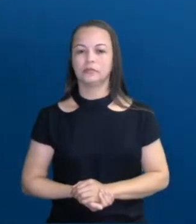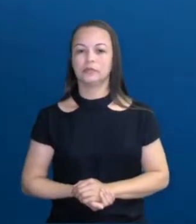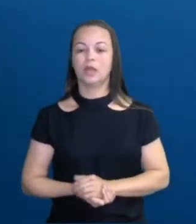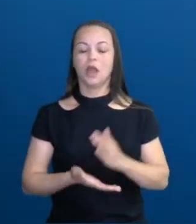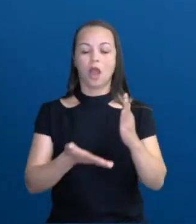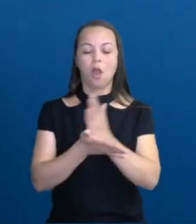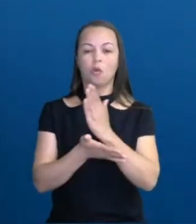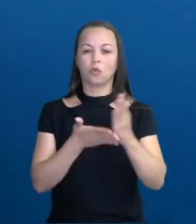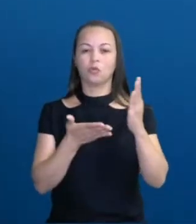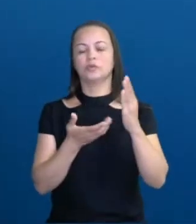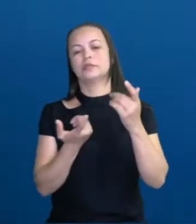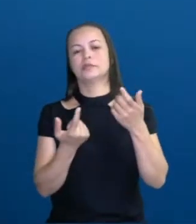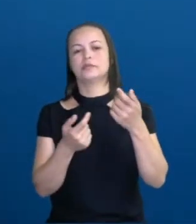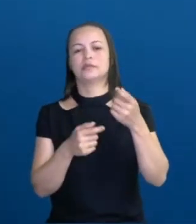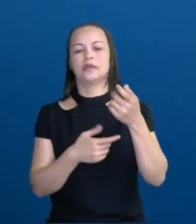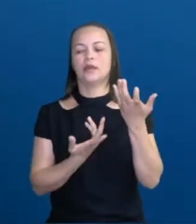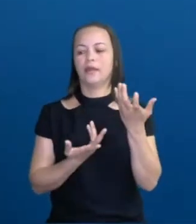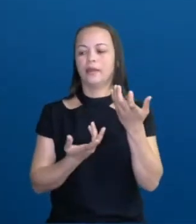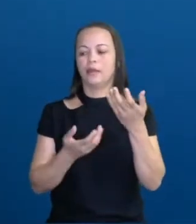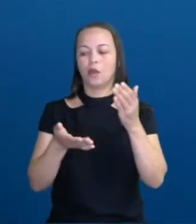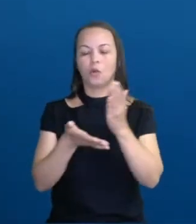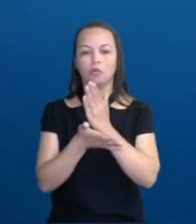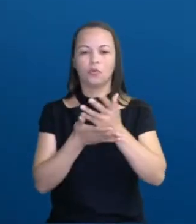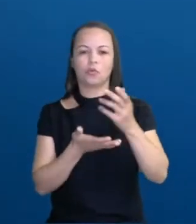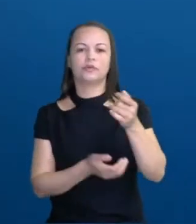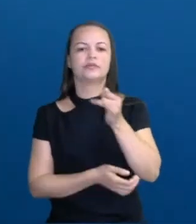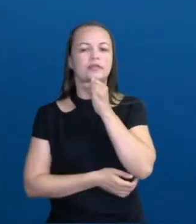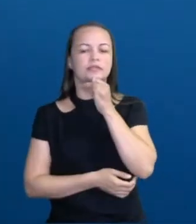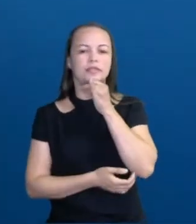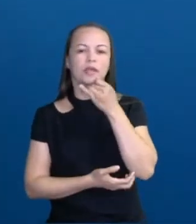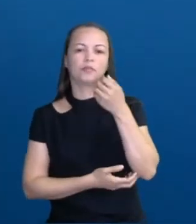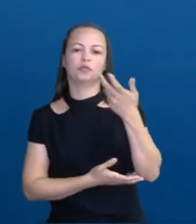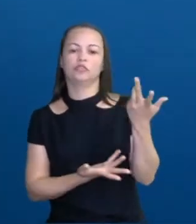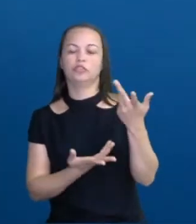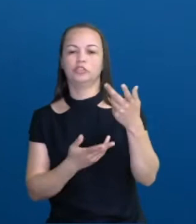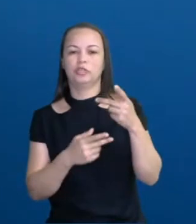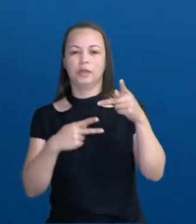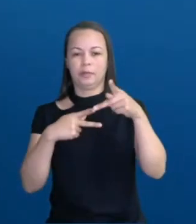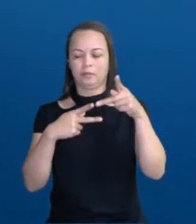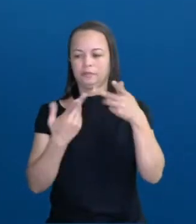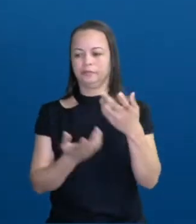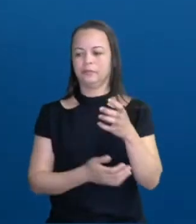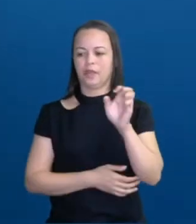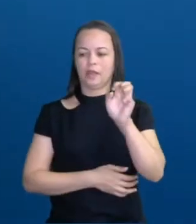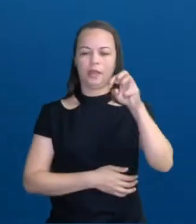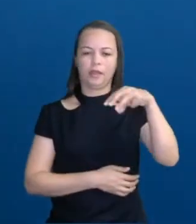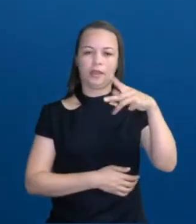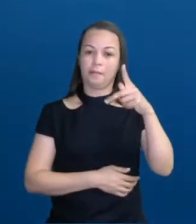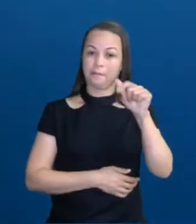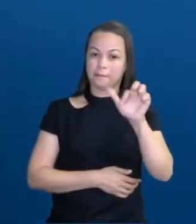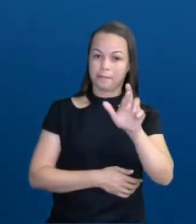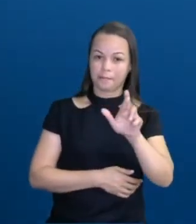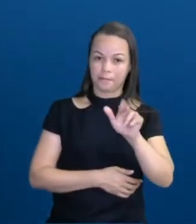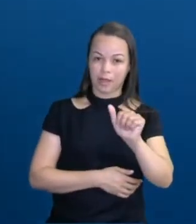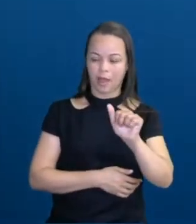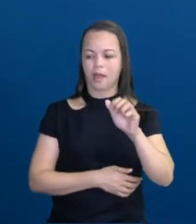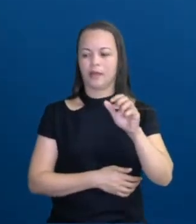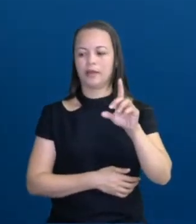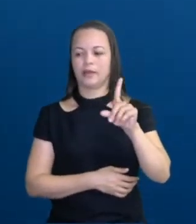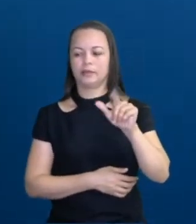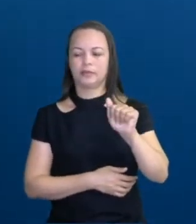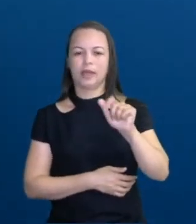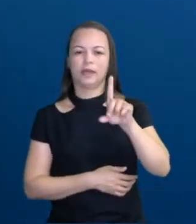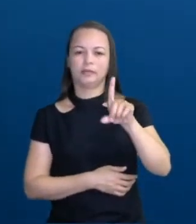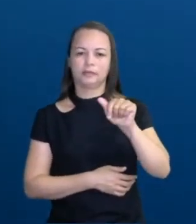a alguns exemplos de preposições que vocês vão se deparar em algumas frases em para da das